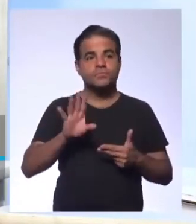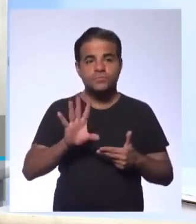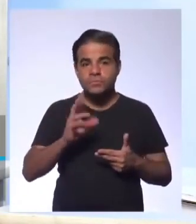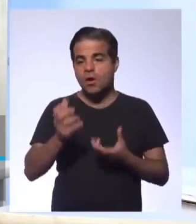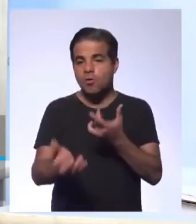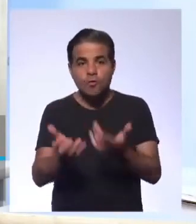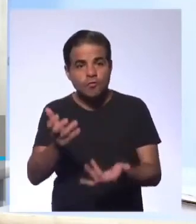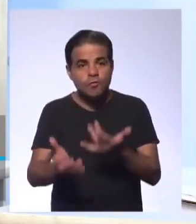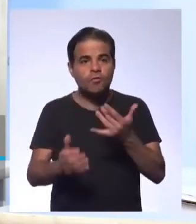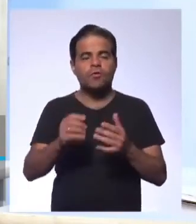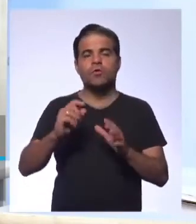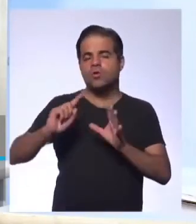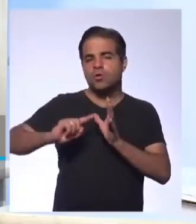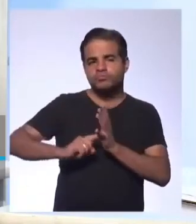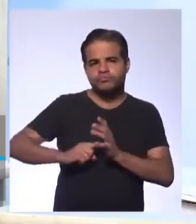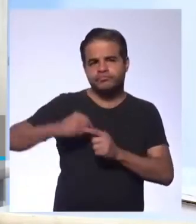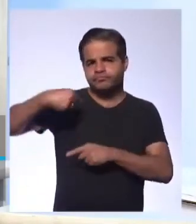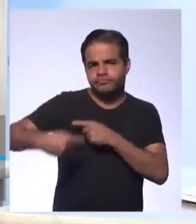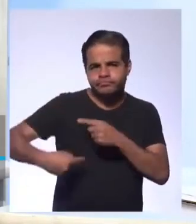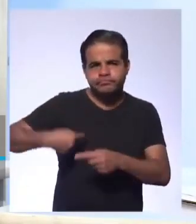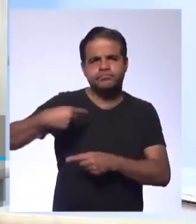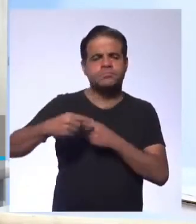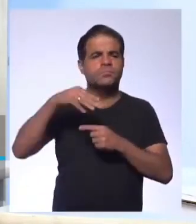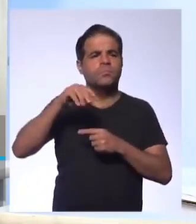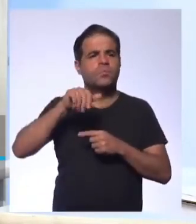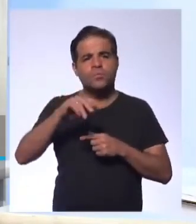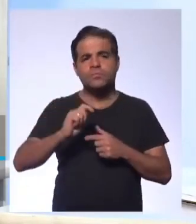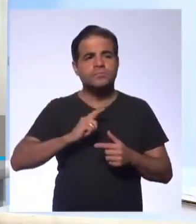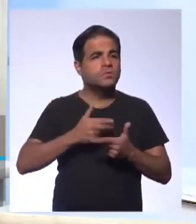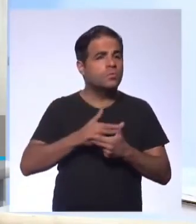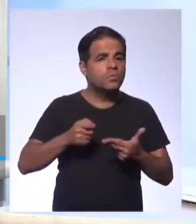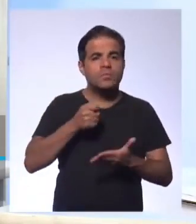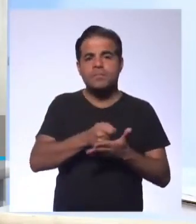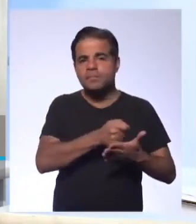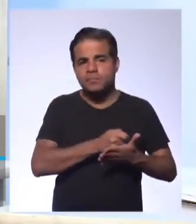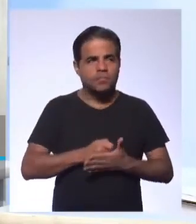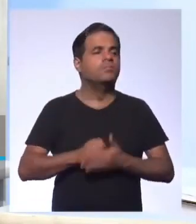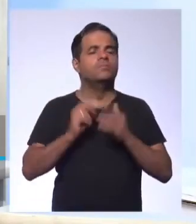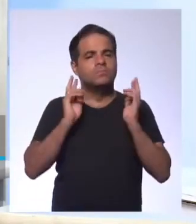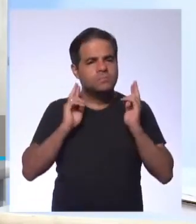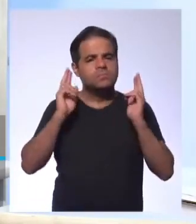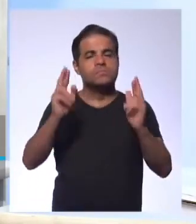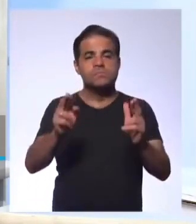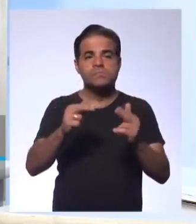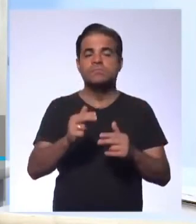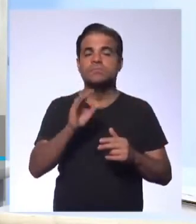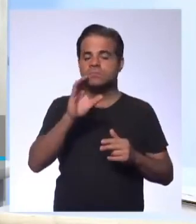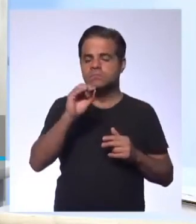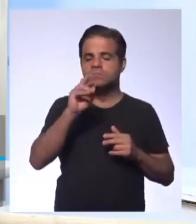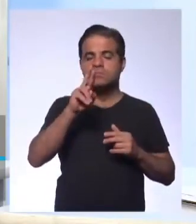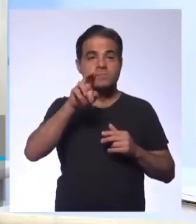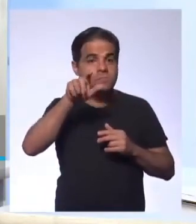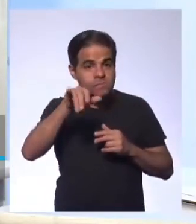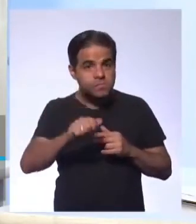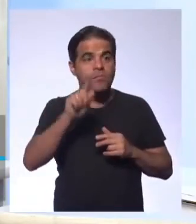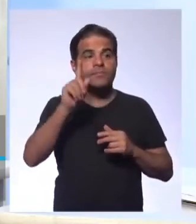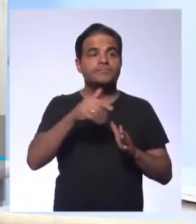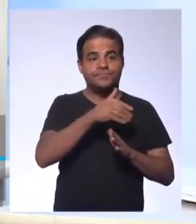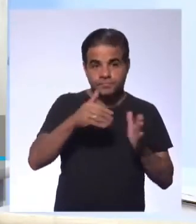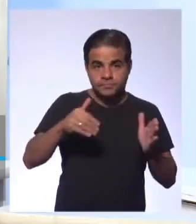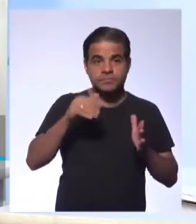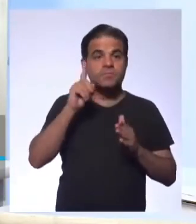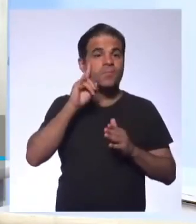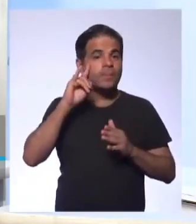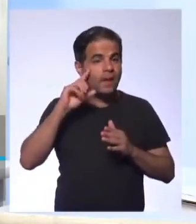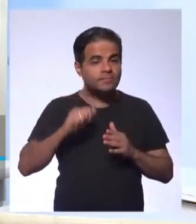forno ou usar o moinho, ele estava sempre tendo aí alguma obrigação a cumprir. E a corvéia também. Corvéia que era parte dos dias